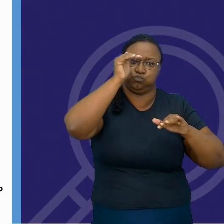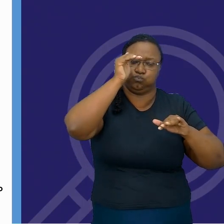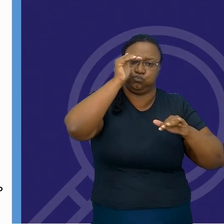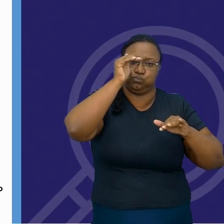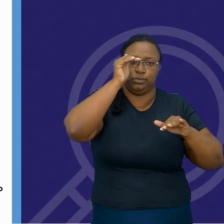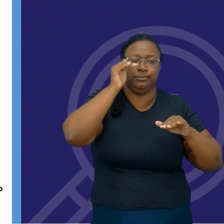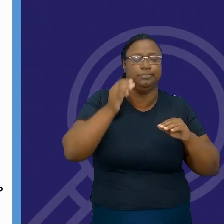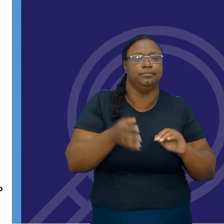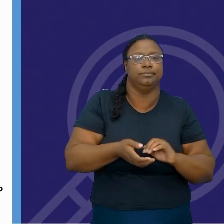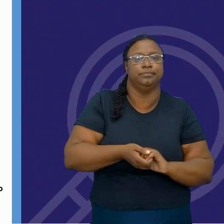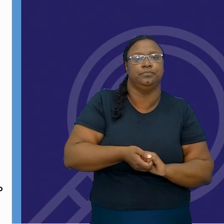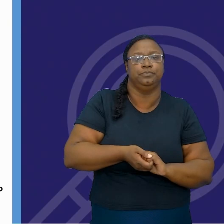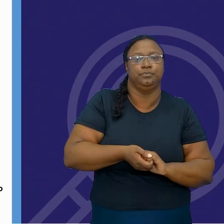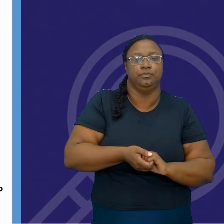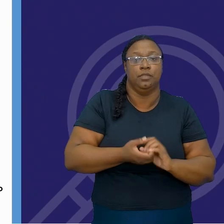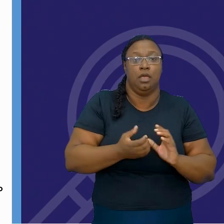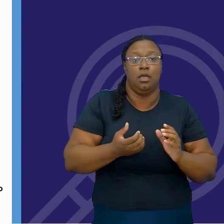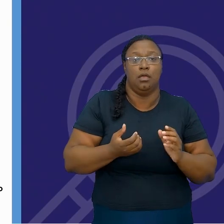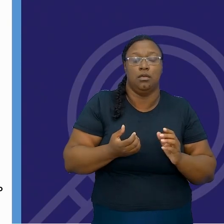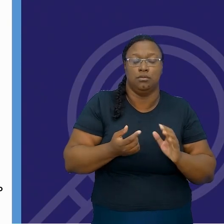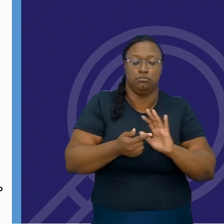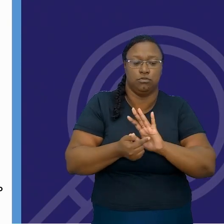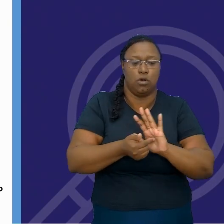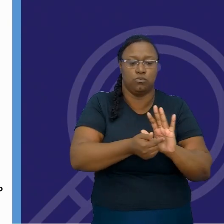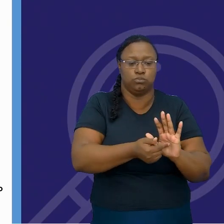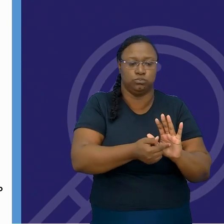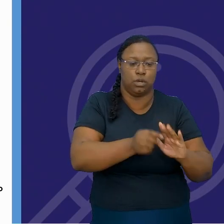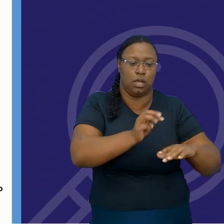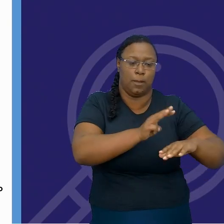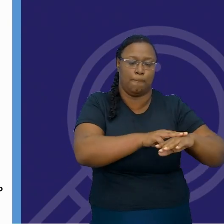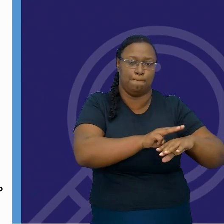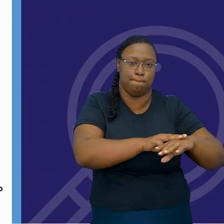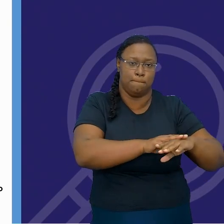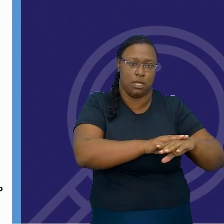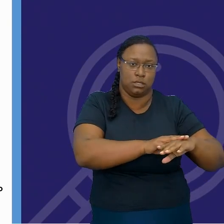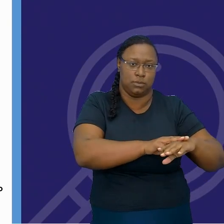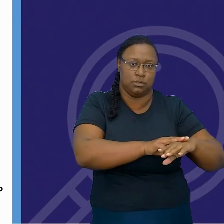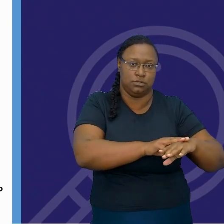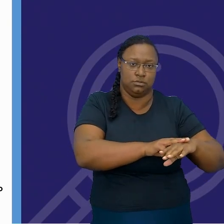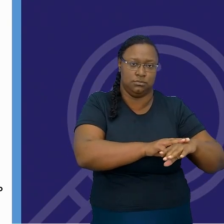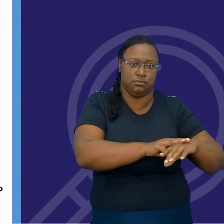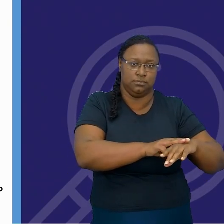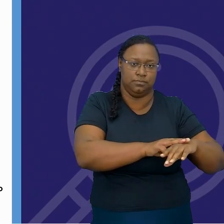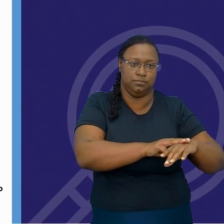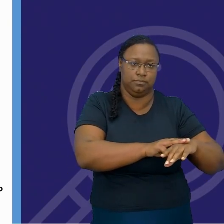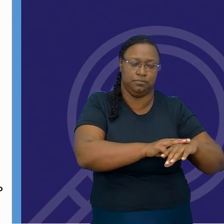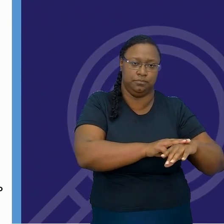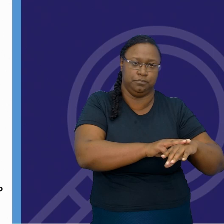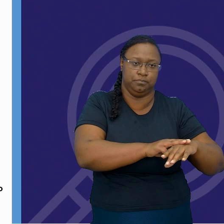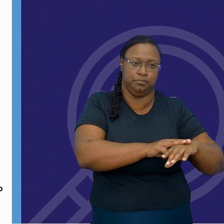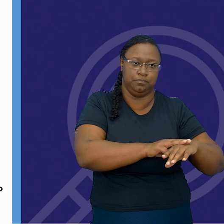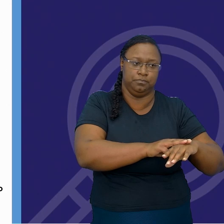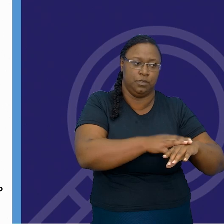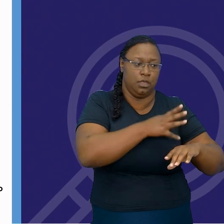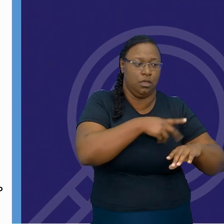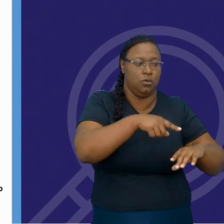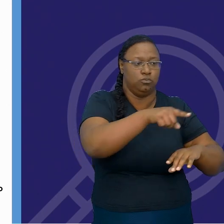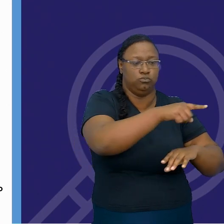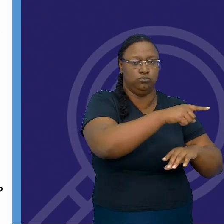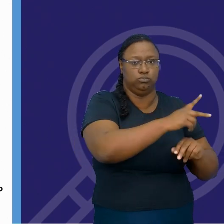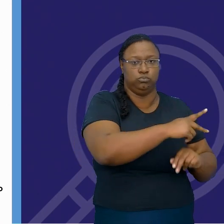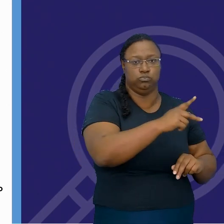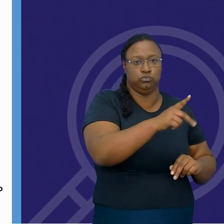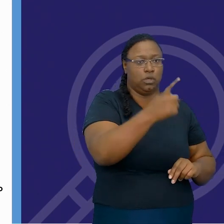considerar, né, como uma relação aí com a disciplina de matemática e, e pensar,